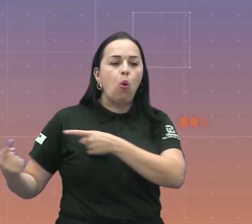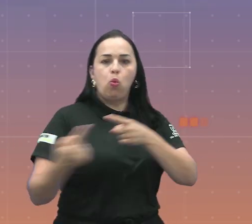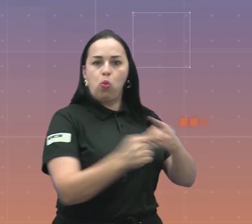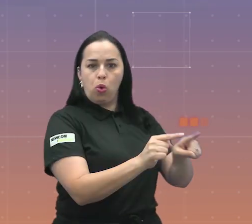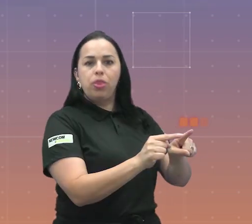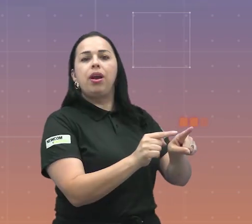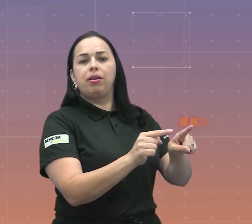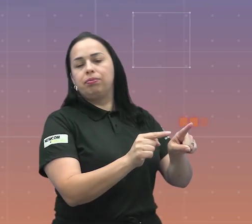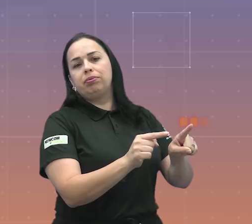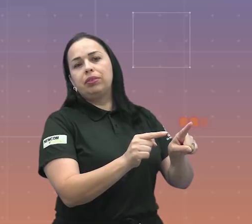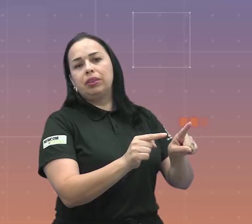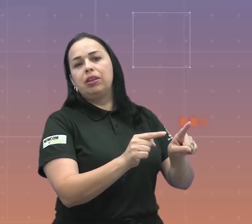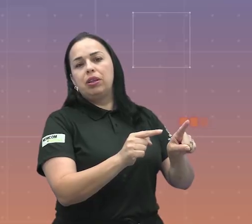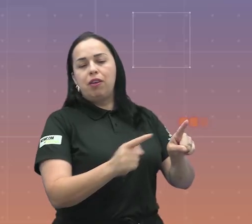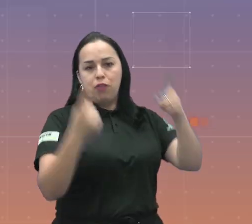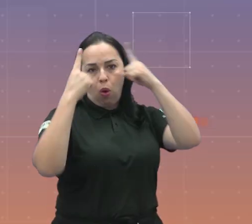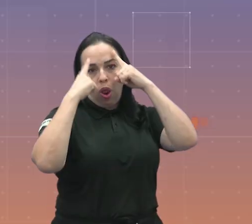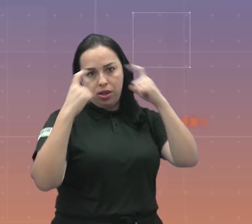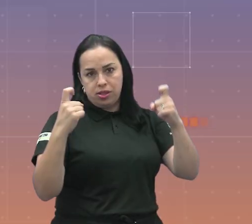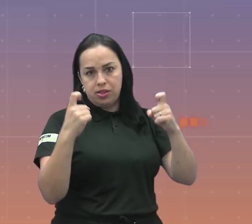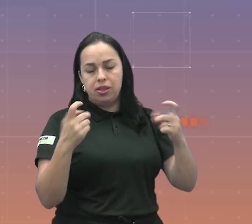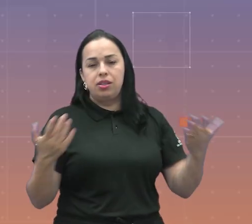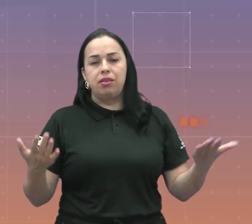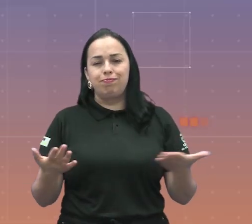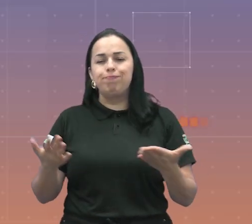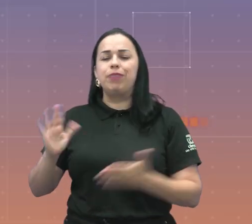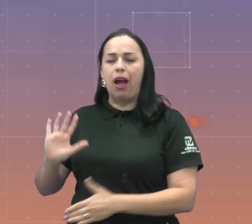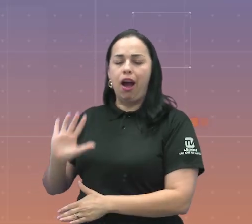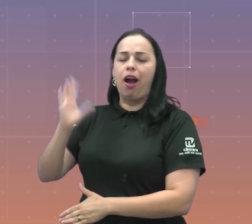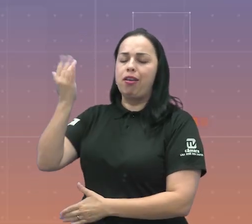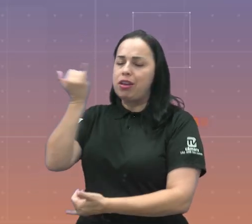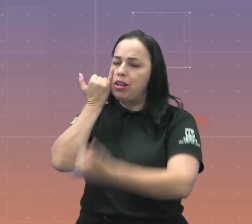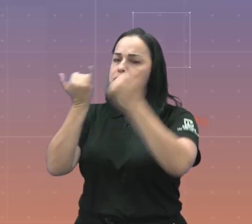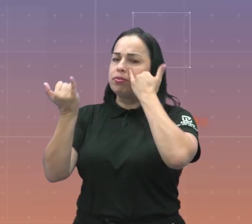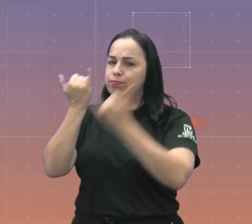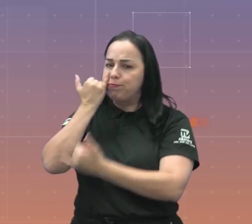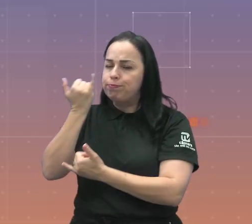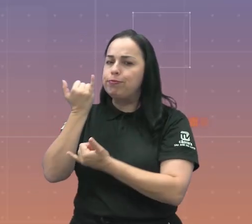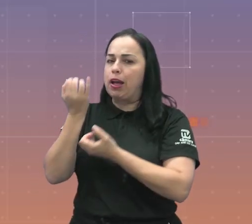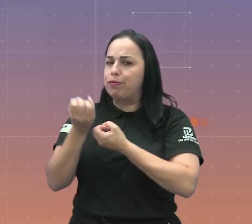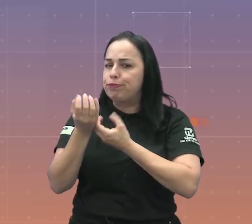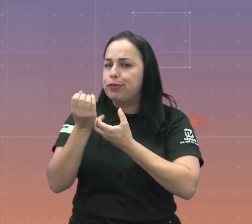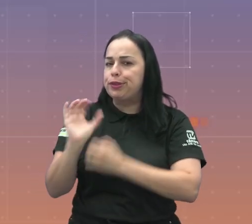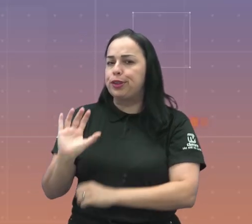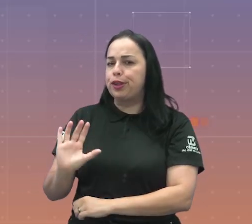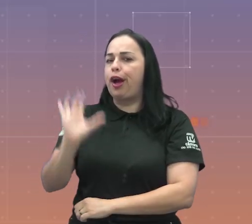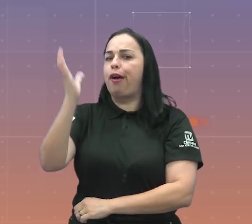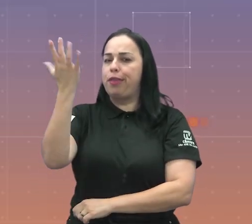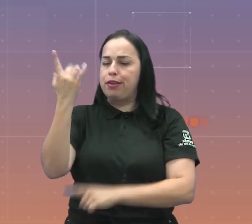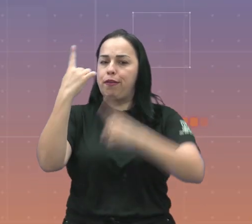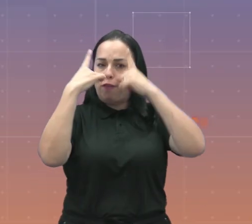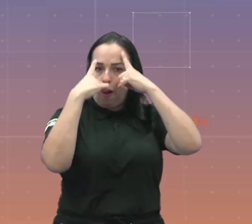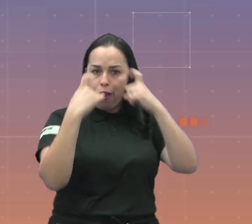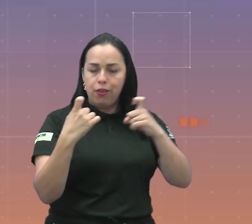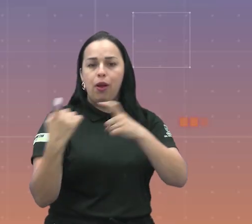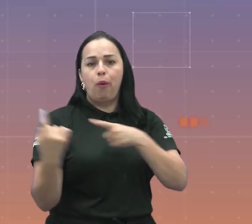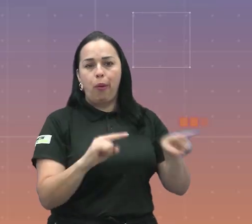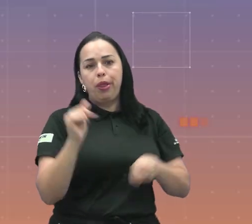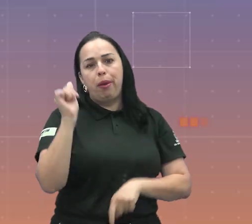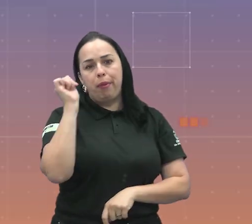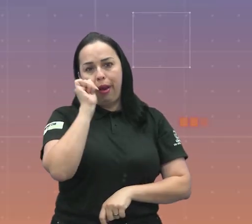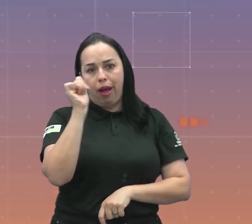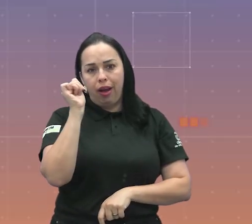contra a mulher. Infelizmente, continuamos a noticiar muitos casos de violência contra as mulheres. O aumento nesses